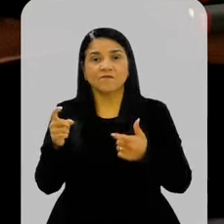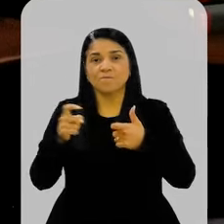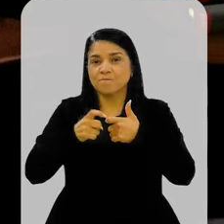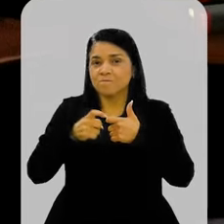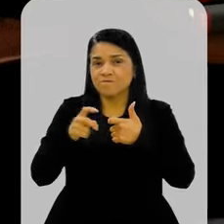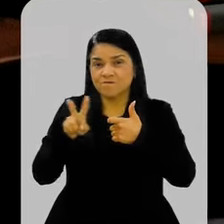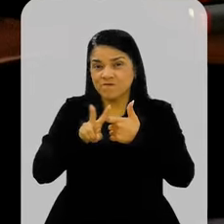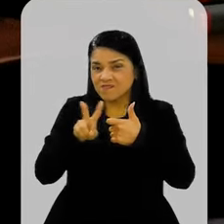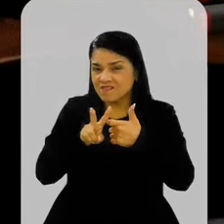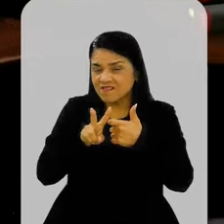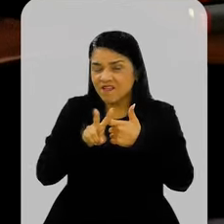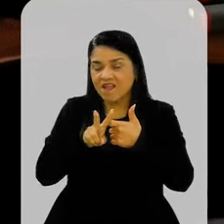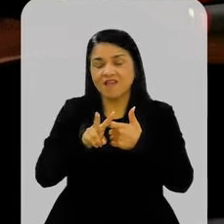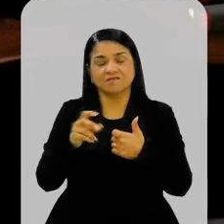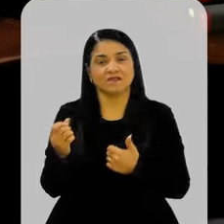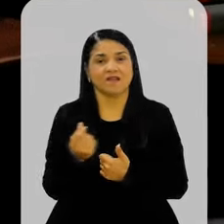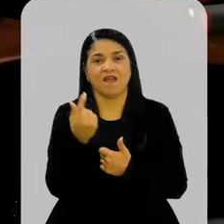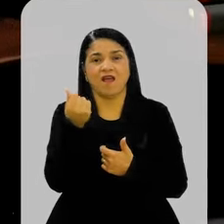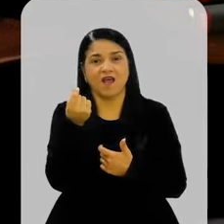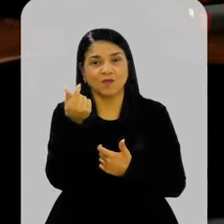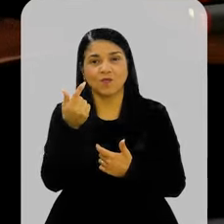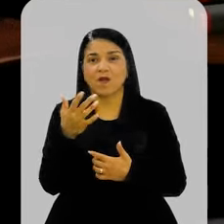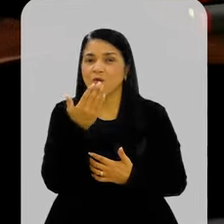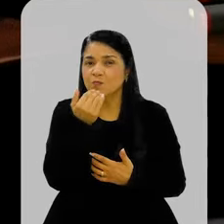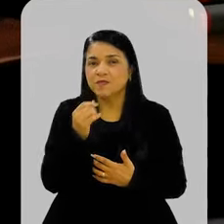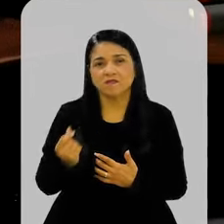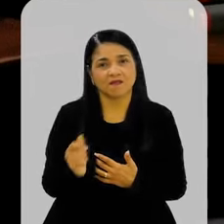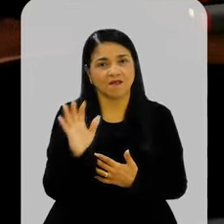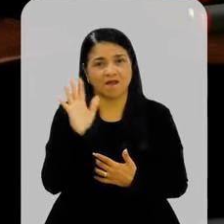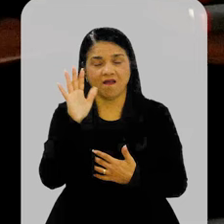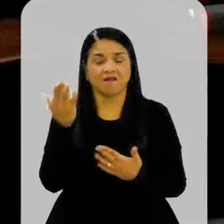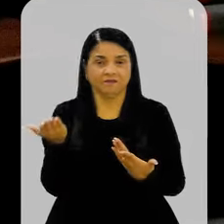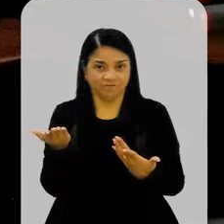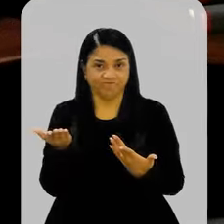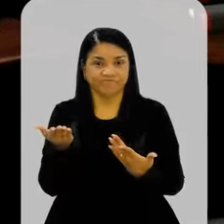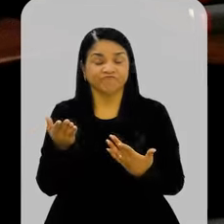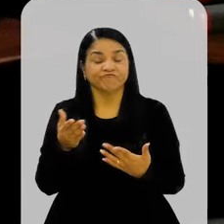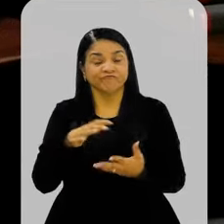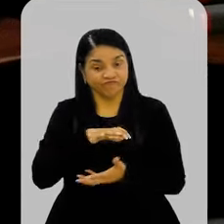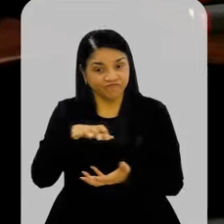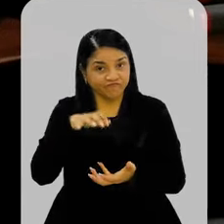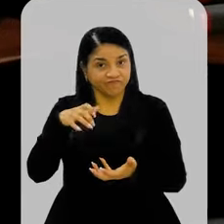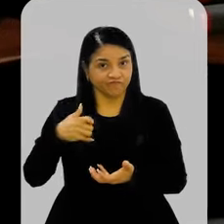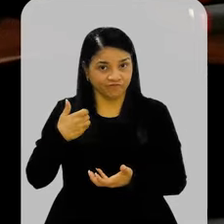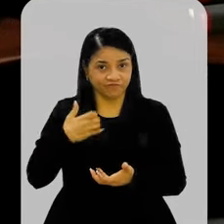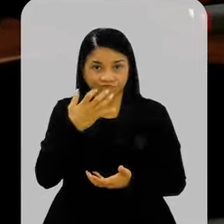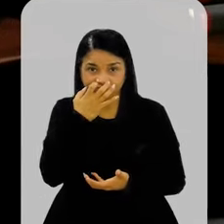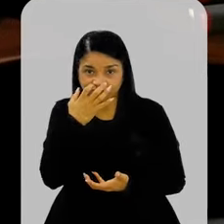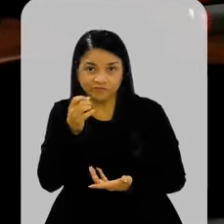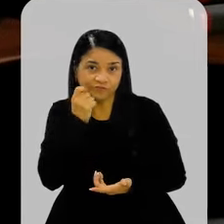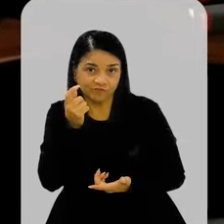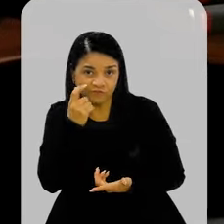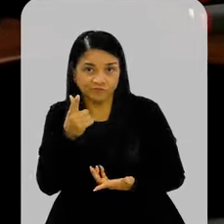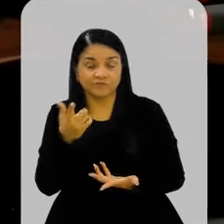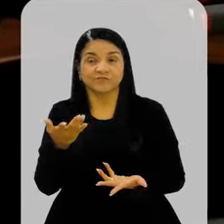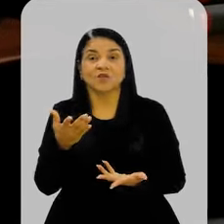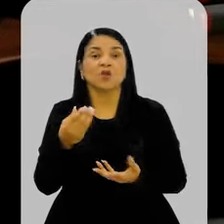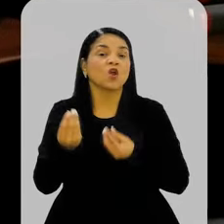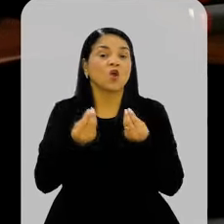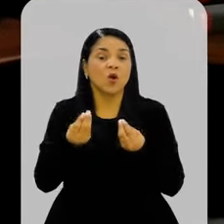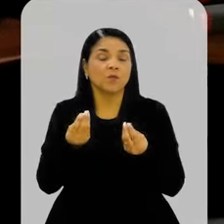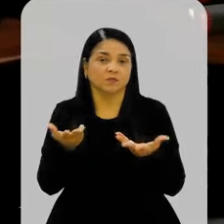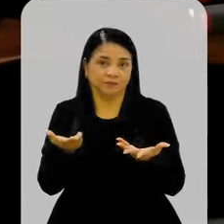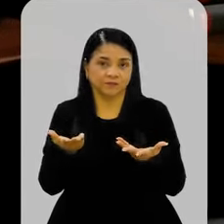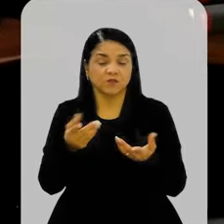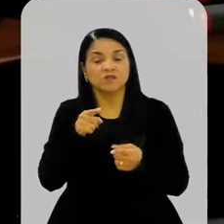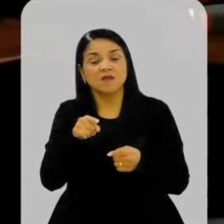condições mesmo. Veterinário é muito caro, né? Comida é muito caro, tudo é muito caro. E quando o animalzinho fica mais idoso, pior ainda,